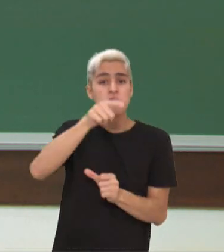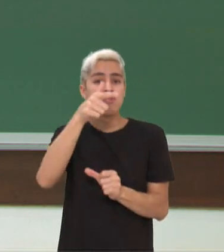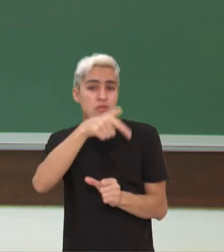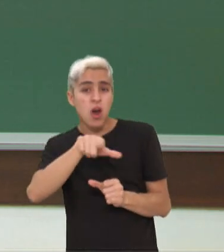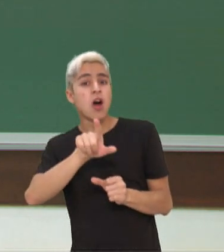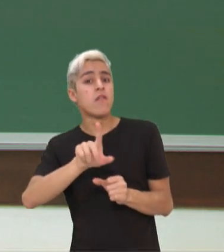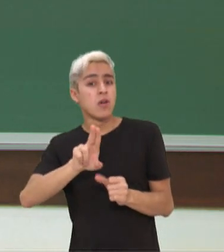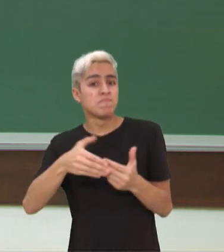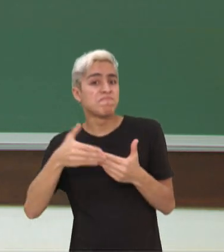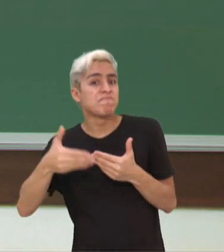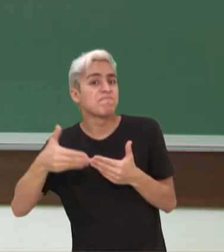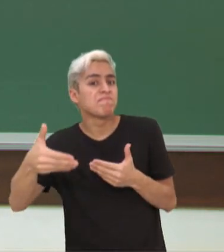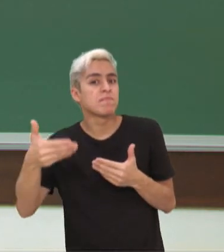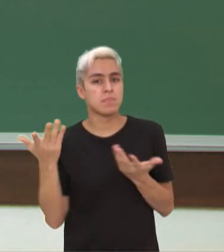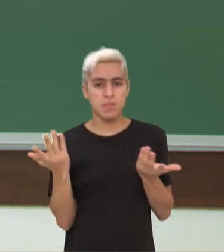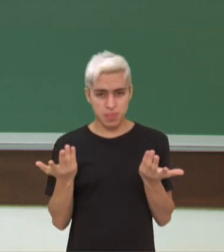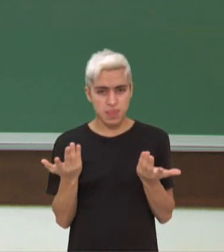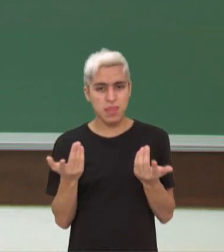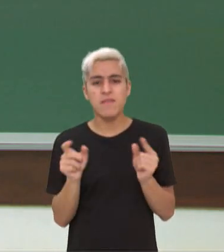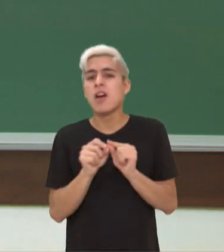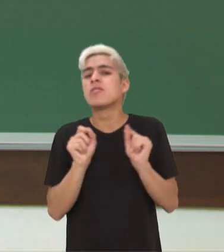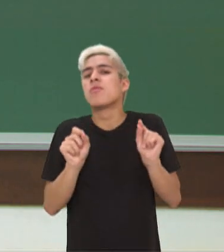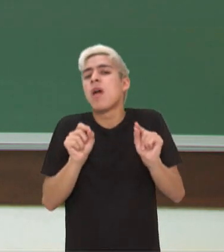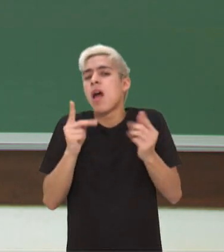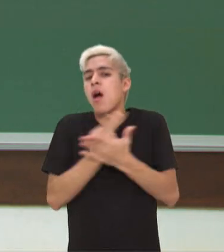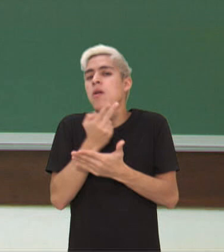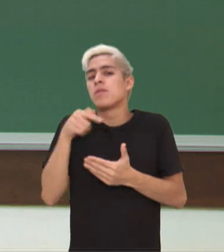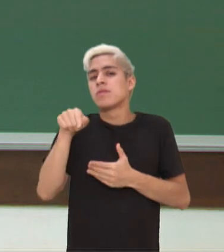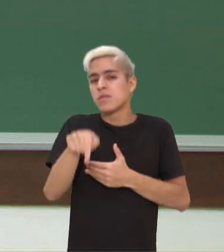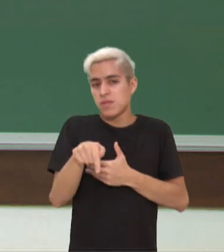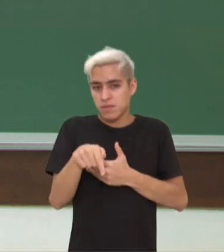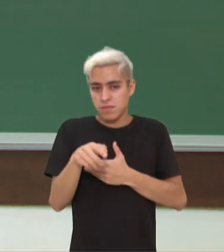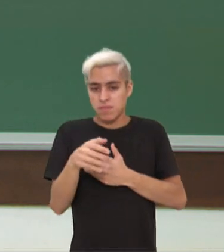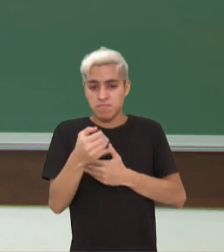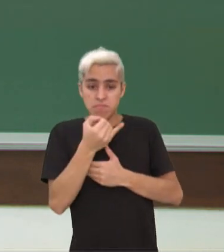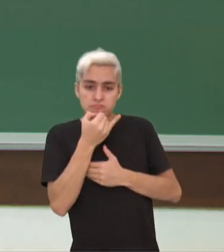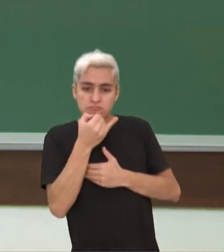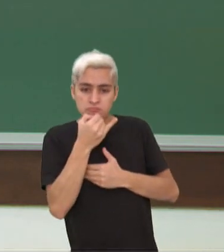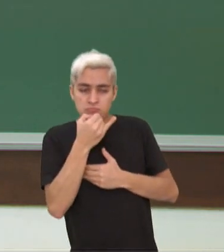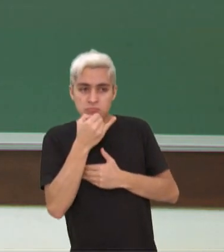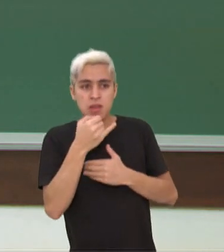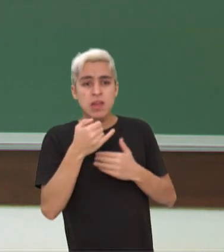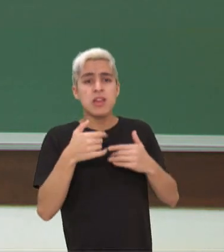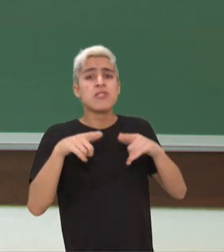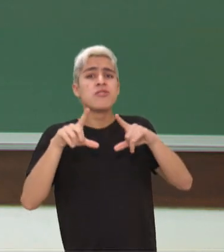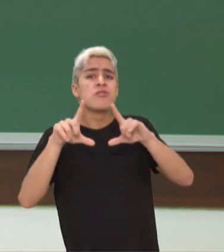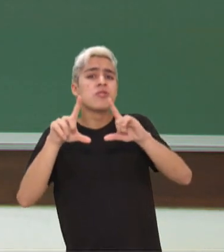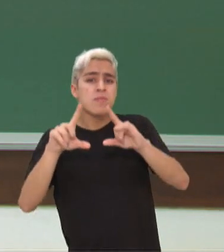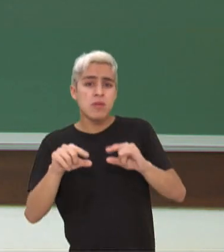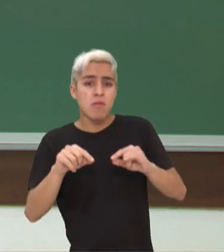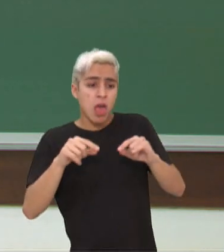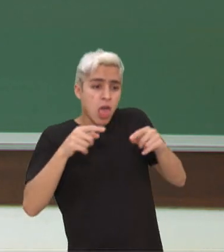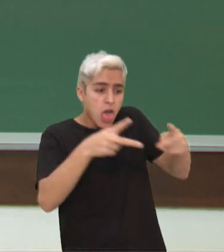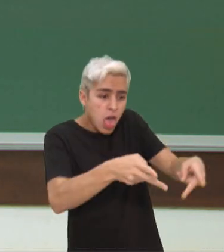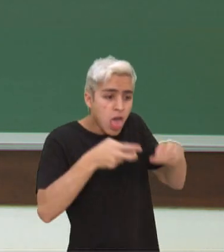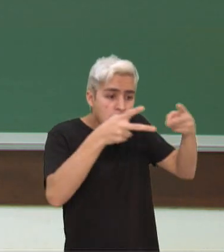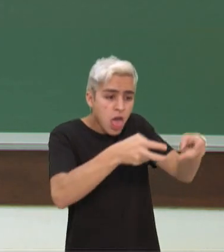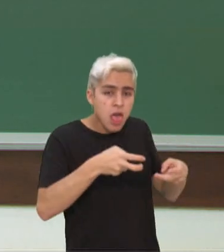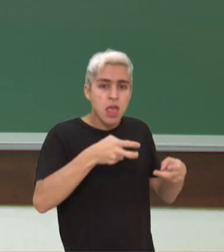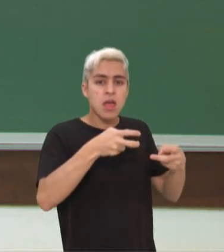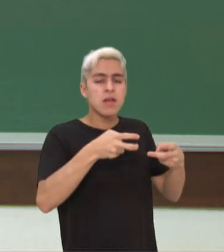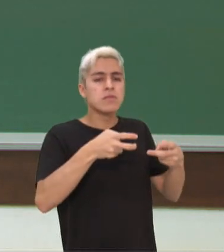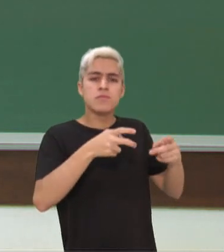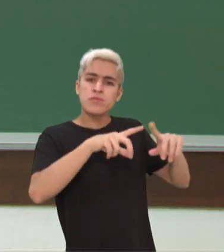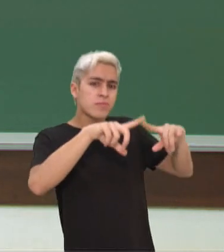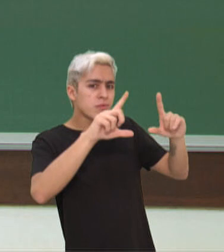e reutilizadas. Isso faz com que aconteça o quê? Que eu diminua a necessidade de exploração do minério